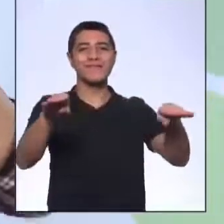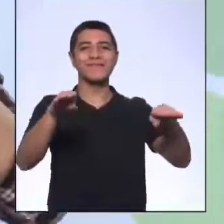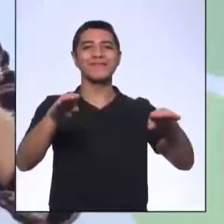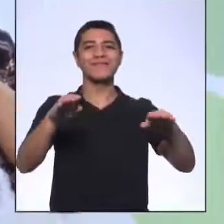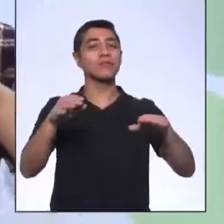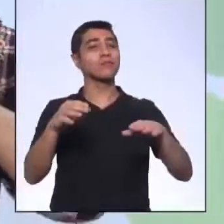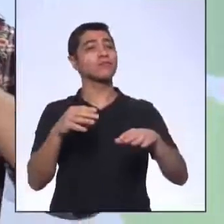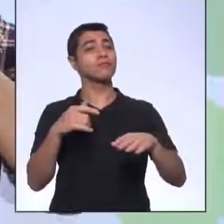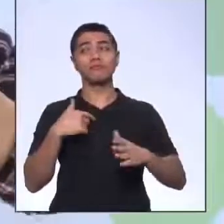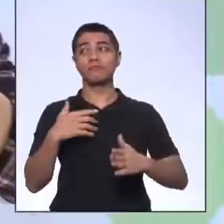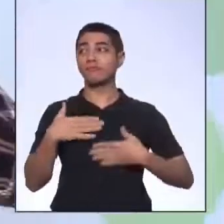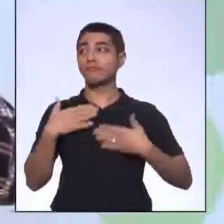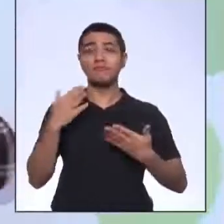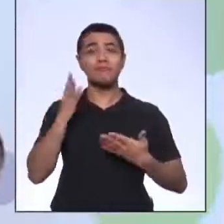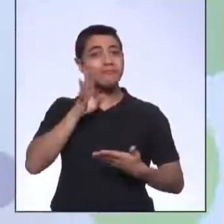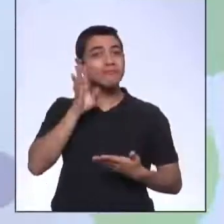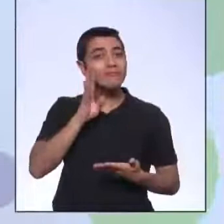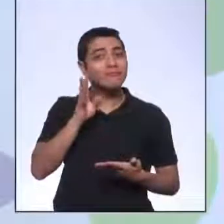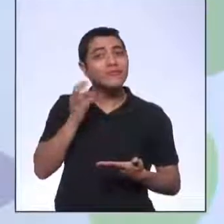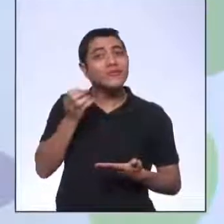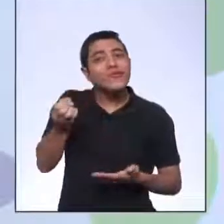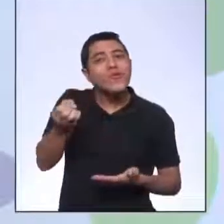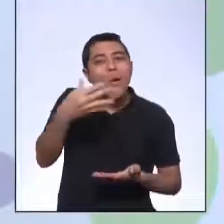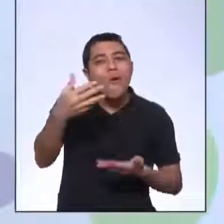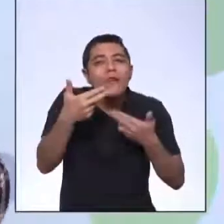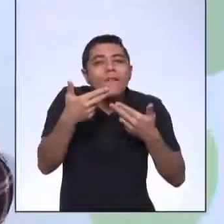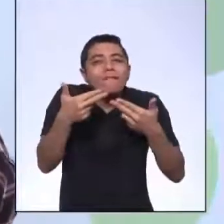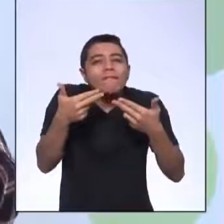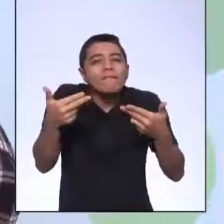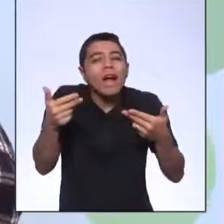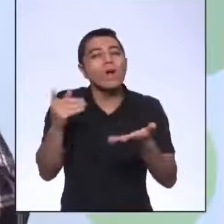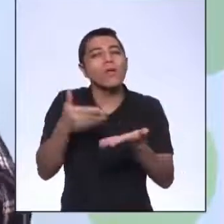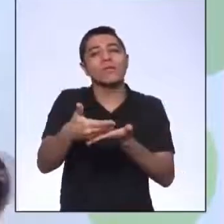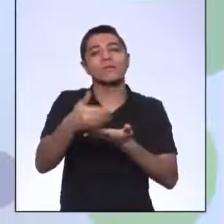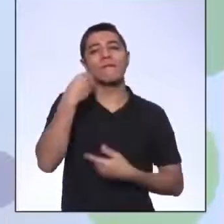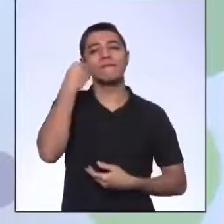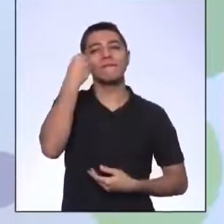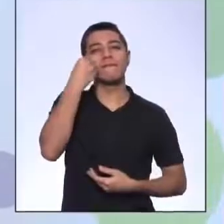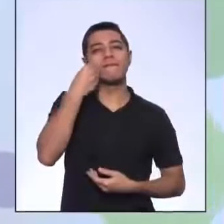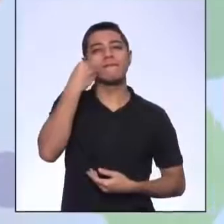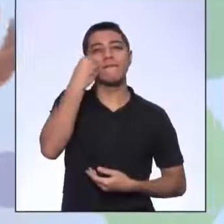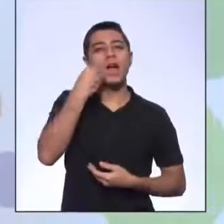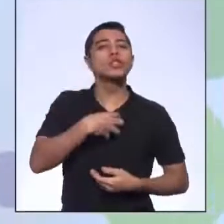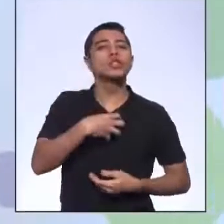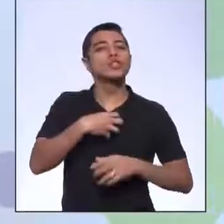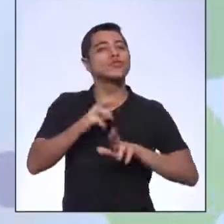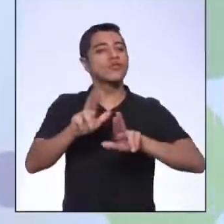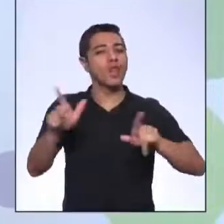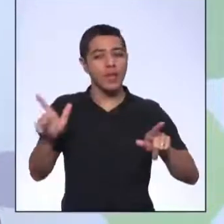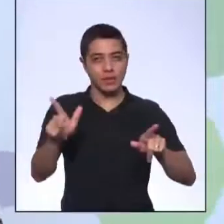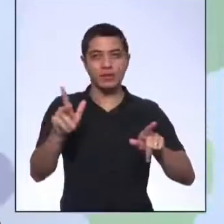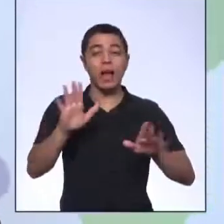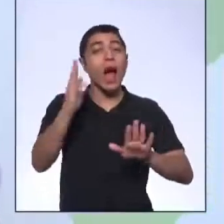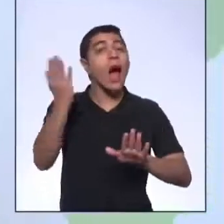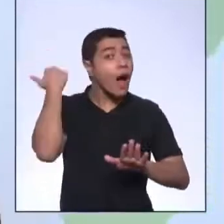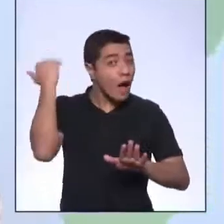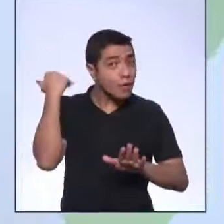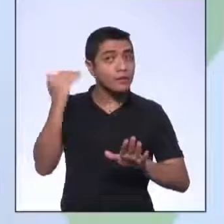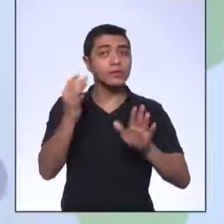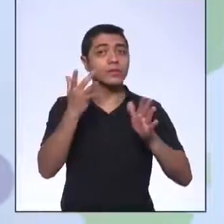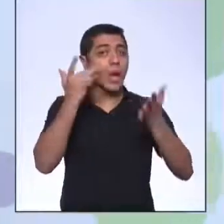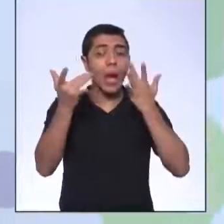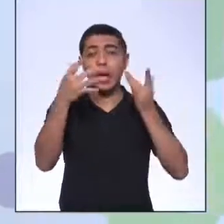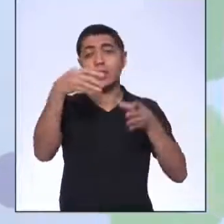primeiro começou se né a experimentar formas diferentes de interação ainda dentro do espaço fechado do teatro